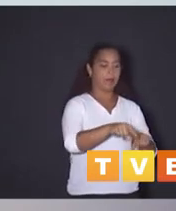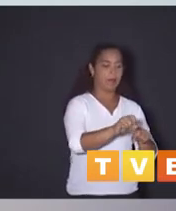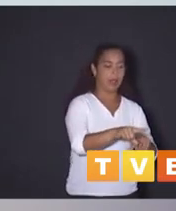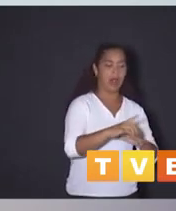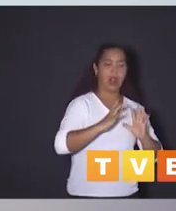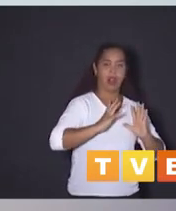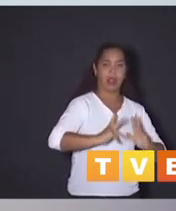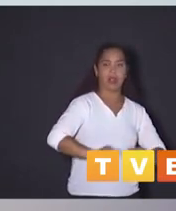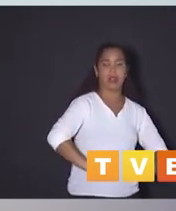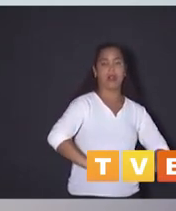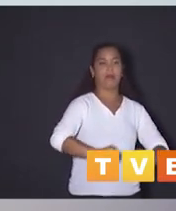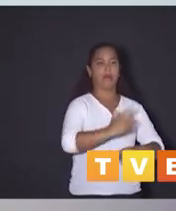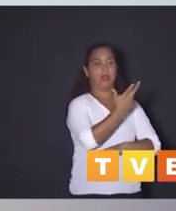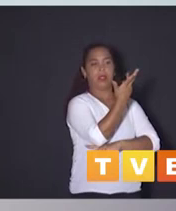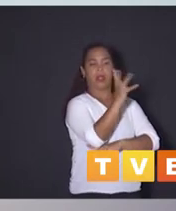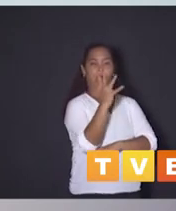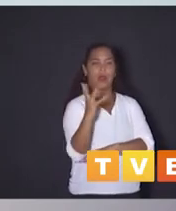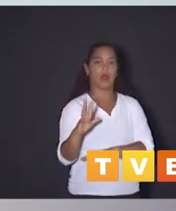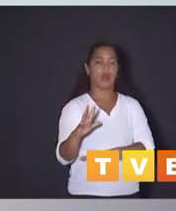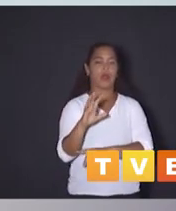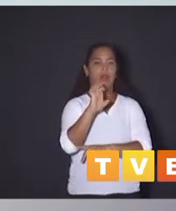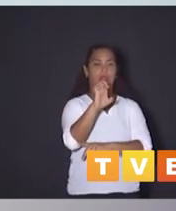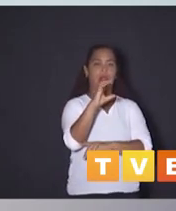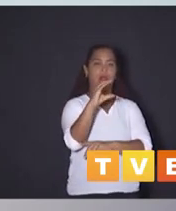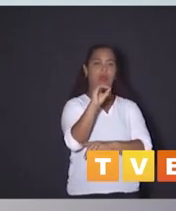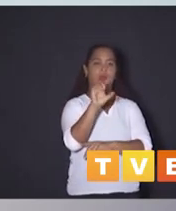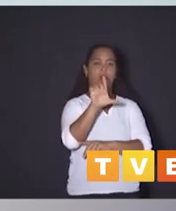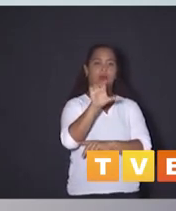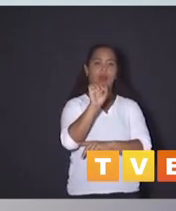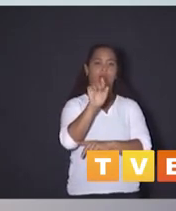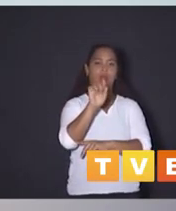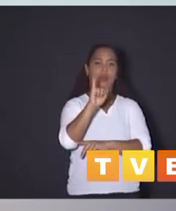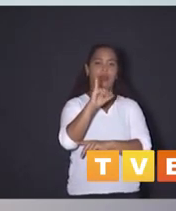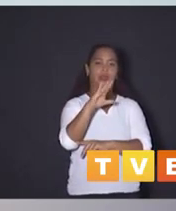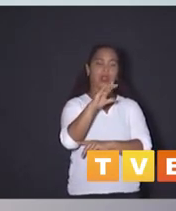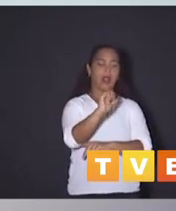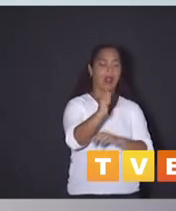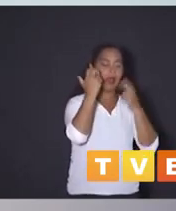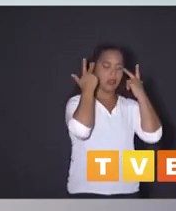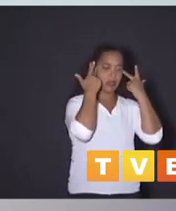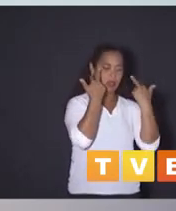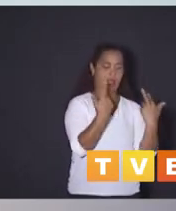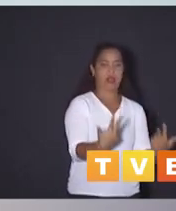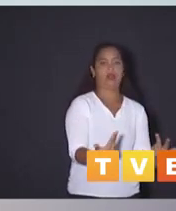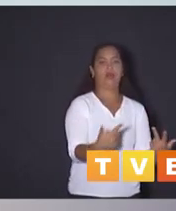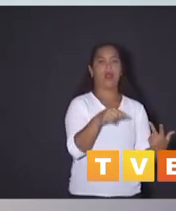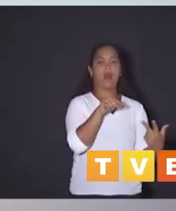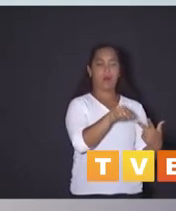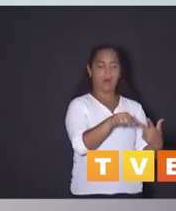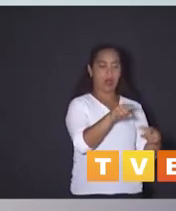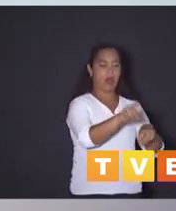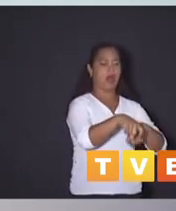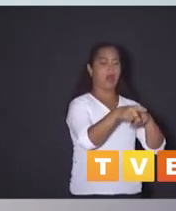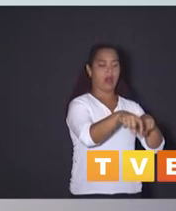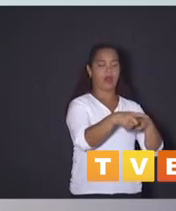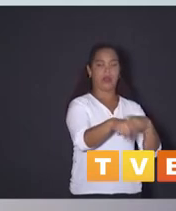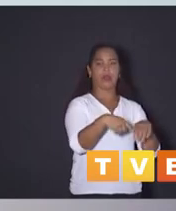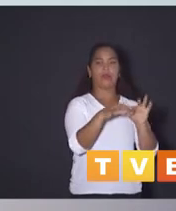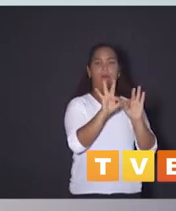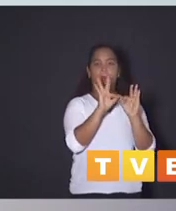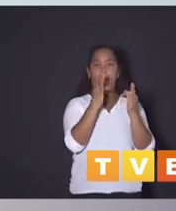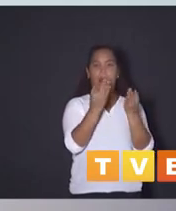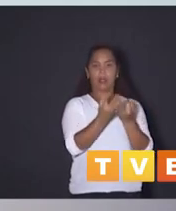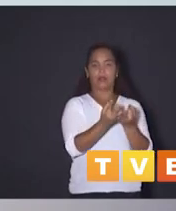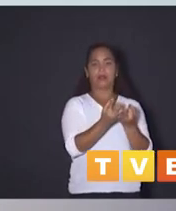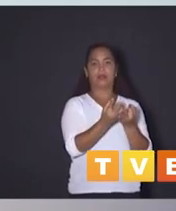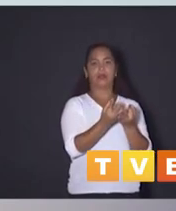a produção agroecológica é onde você tem a produção é de produtos mais natural então ou seja essa agricultura familiar composta por